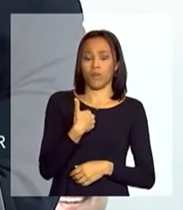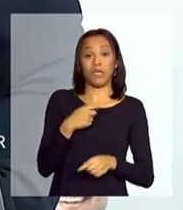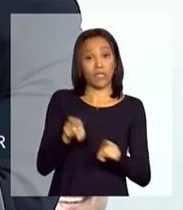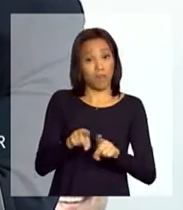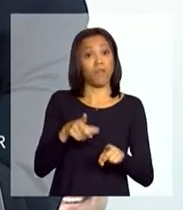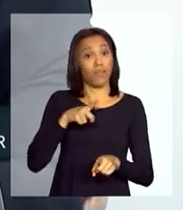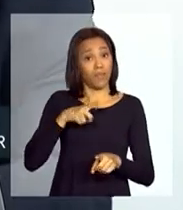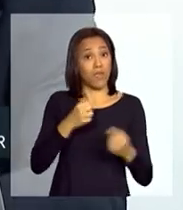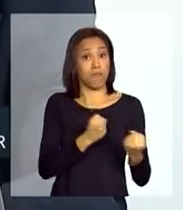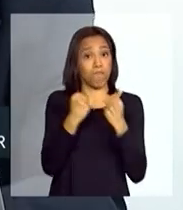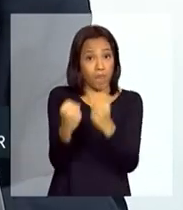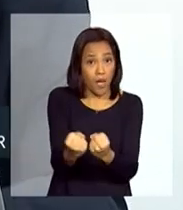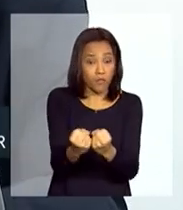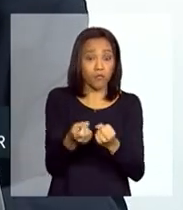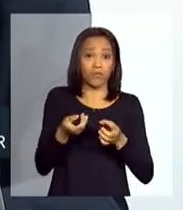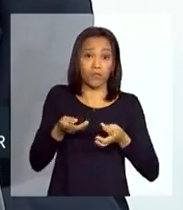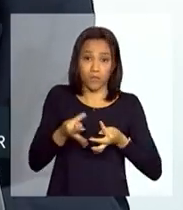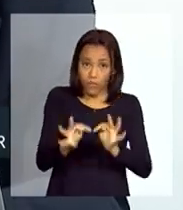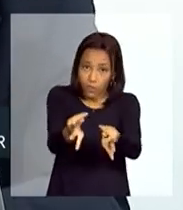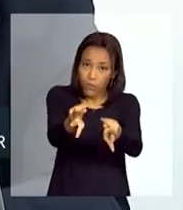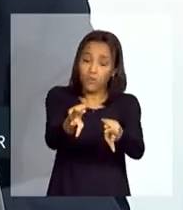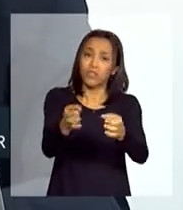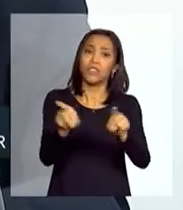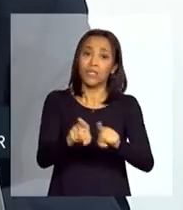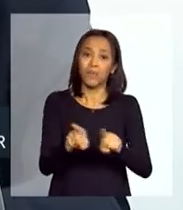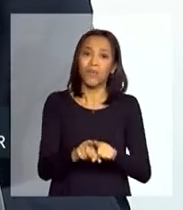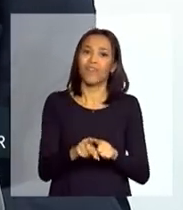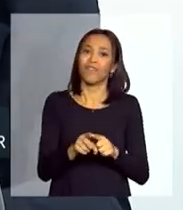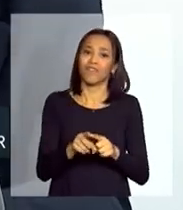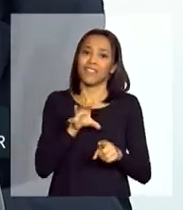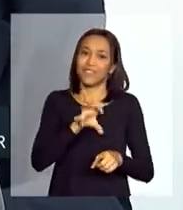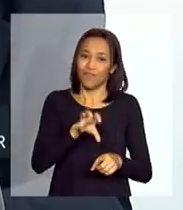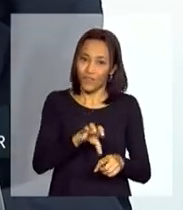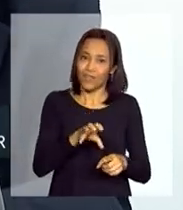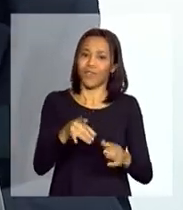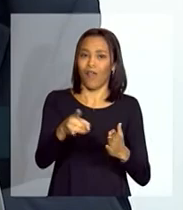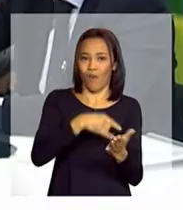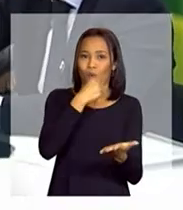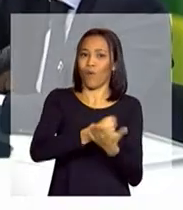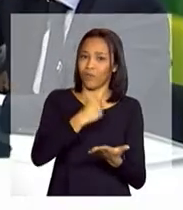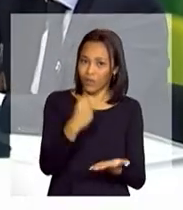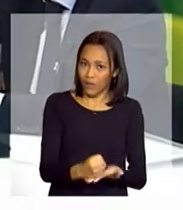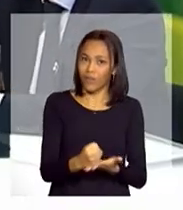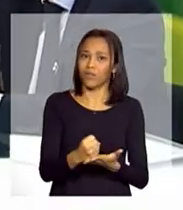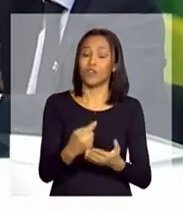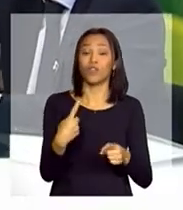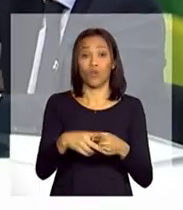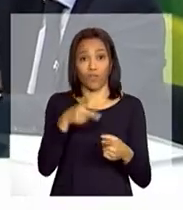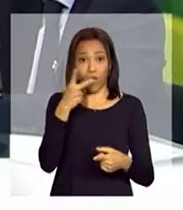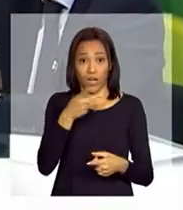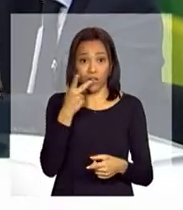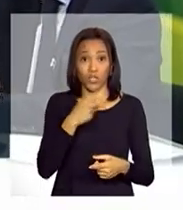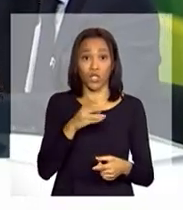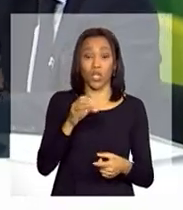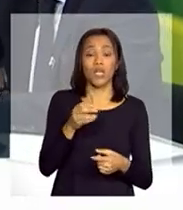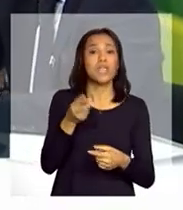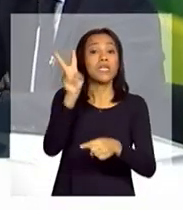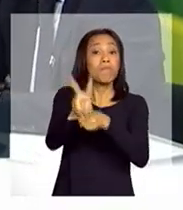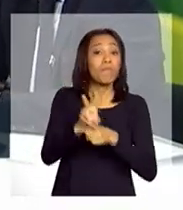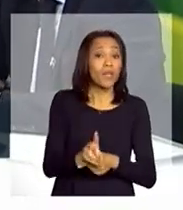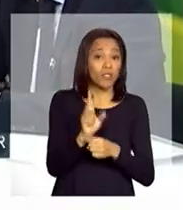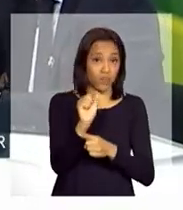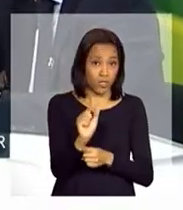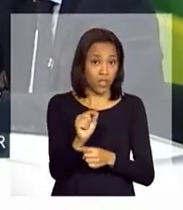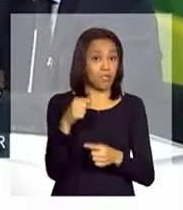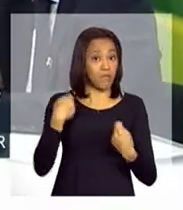tecnológicos e há impactos contratuais porque eu tô falando de uma conta corrente eu tô falando de uma operação de crédito que você tem que fazer